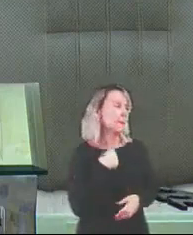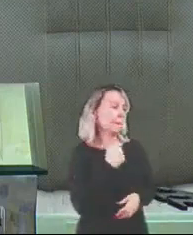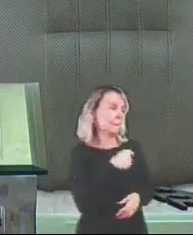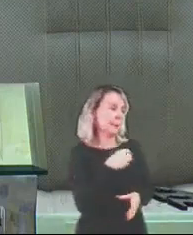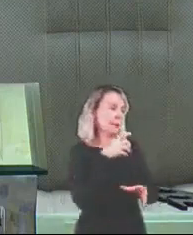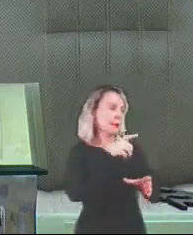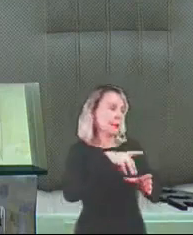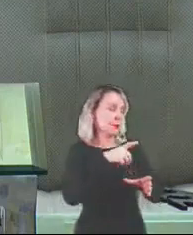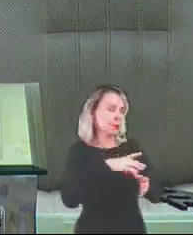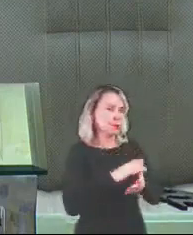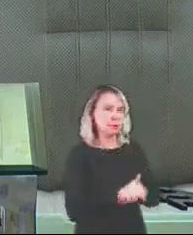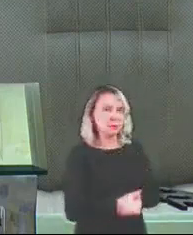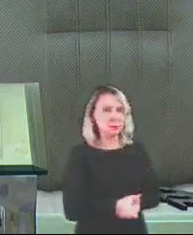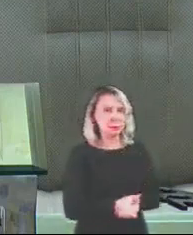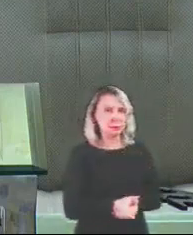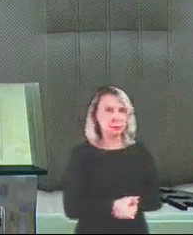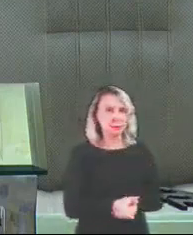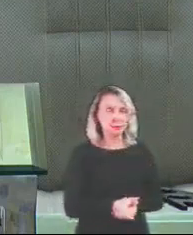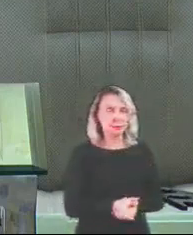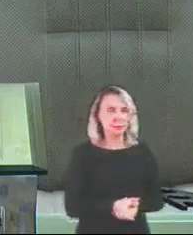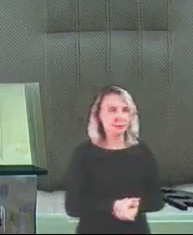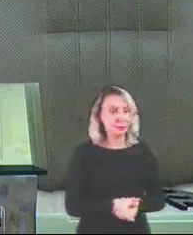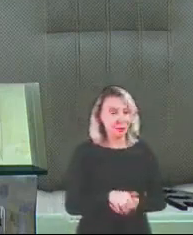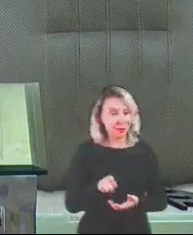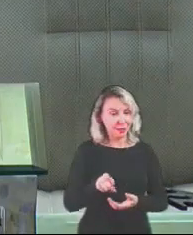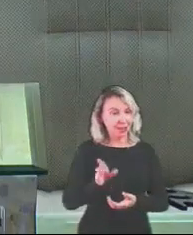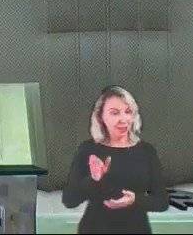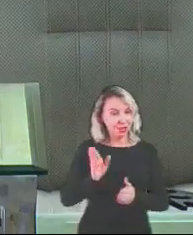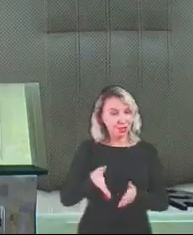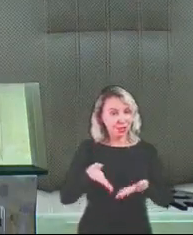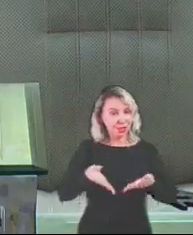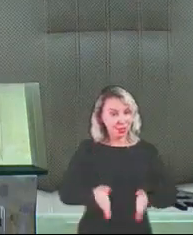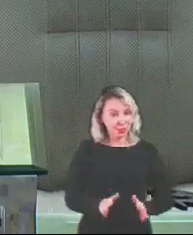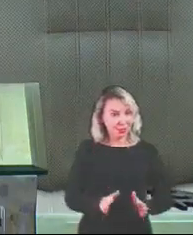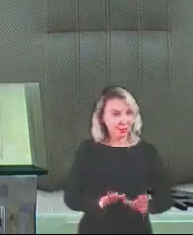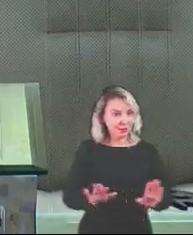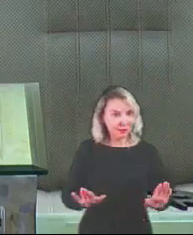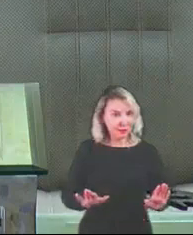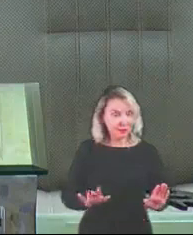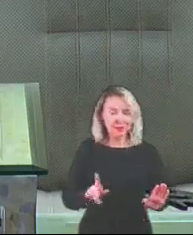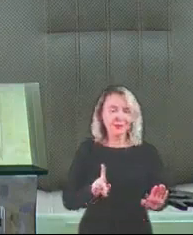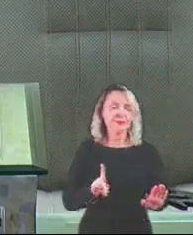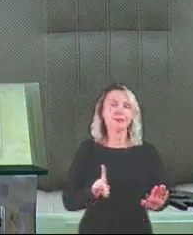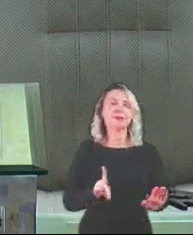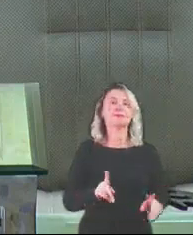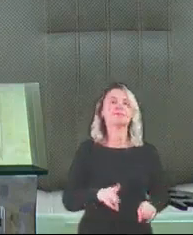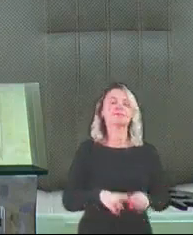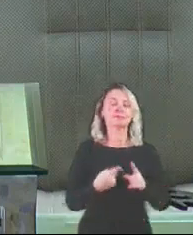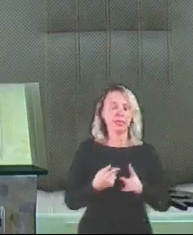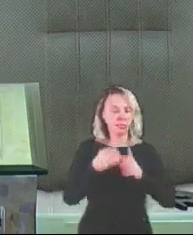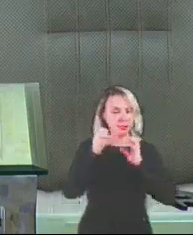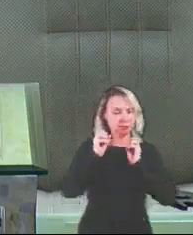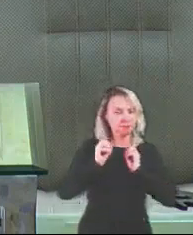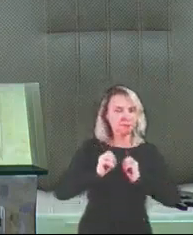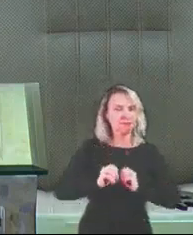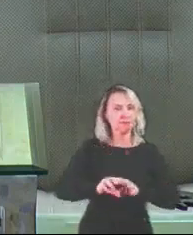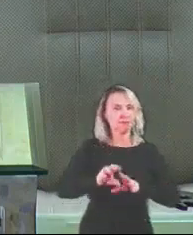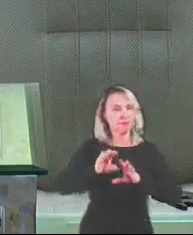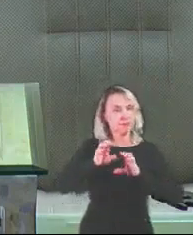Isso não nasceu com ela, isso foi ensinado para ela. Isso foi inculcado na cabeça